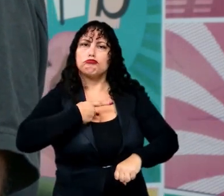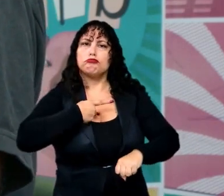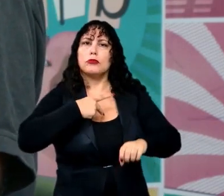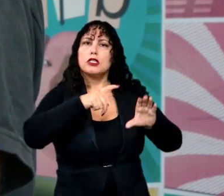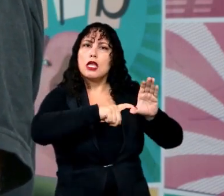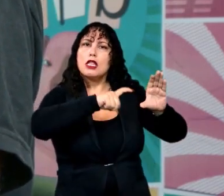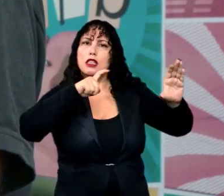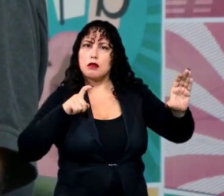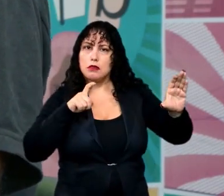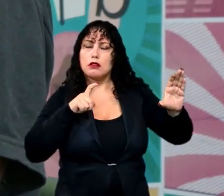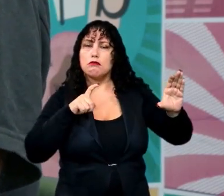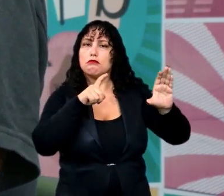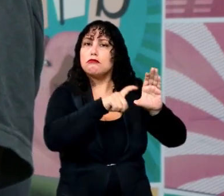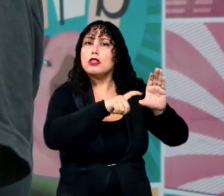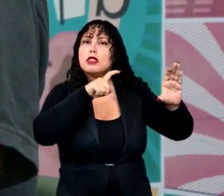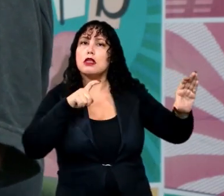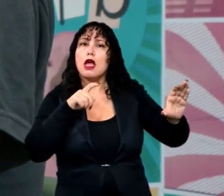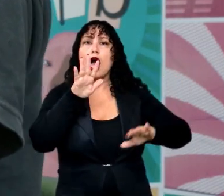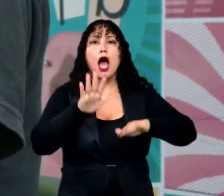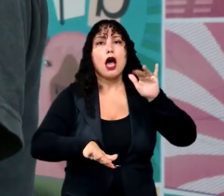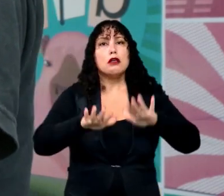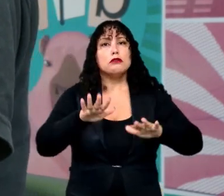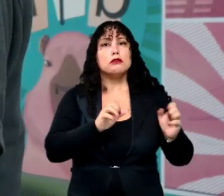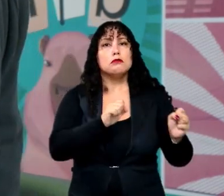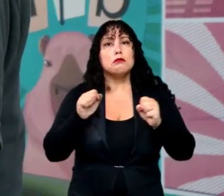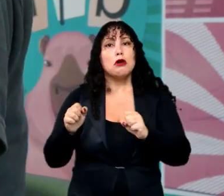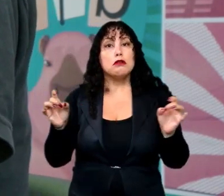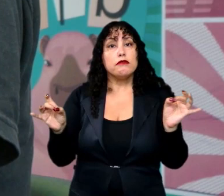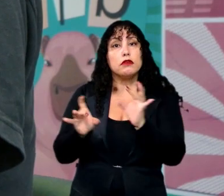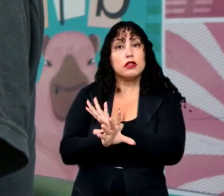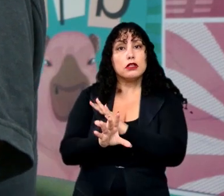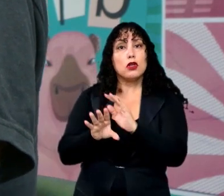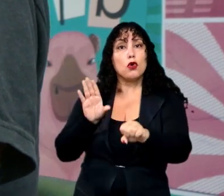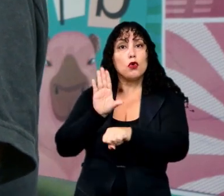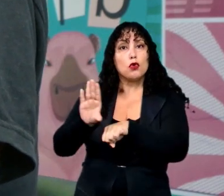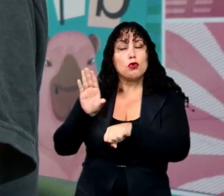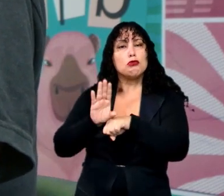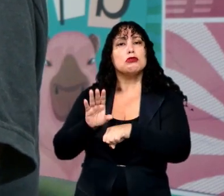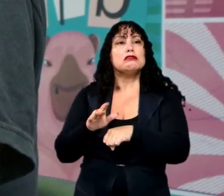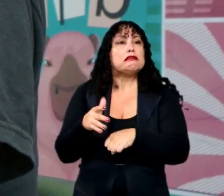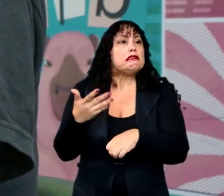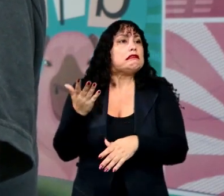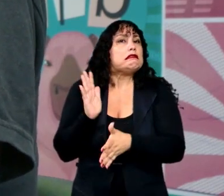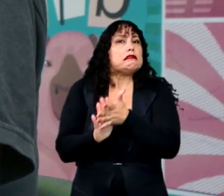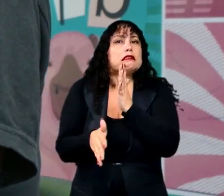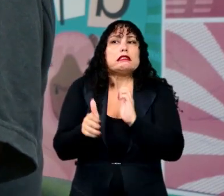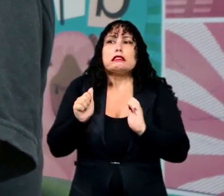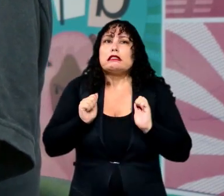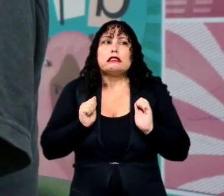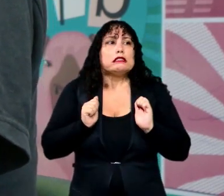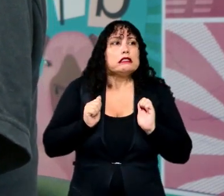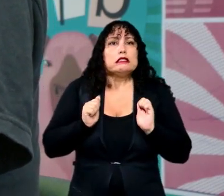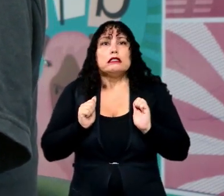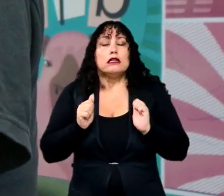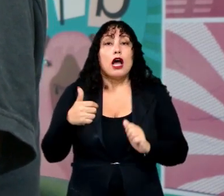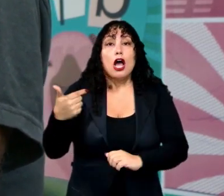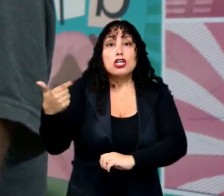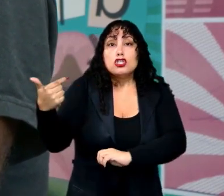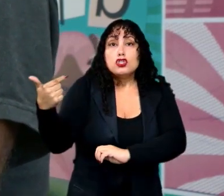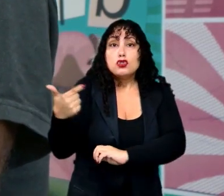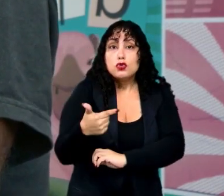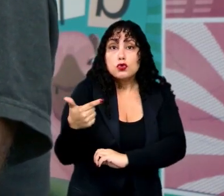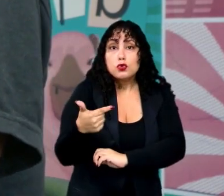Independentes Independente de às vezes eles poderem terminar o curso e não ter o que fazer aí é uma segunda etapa